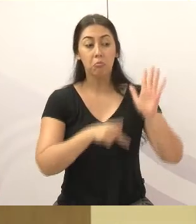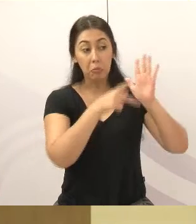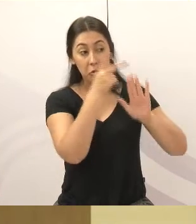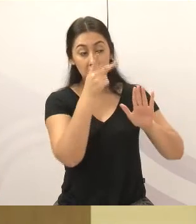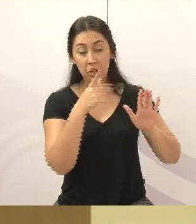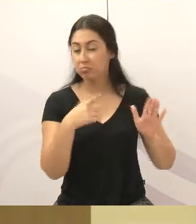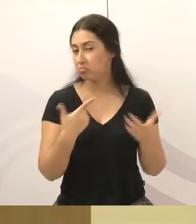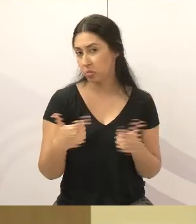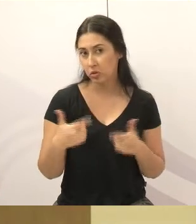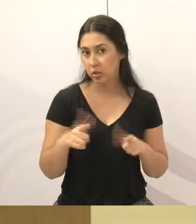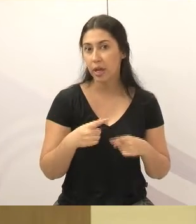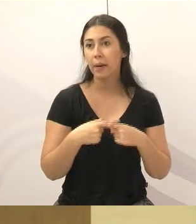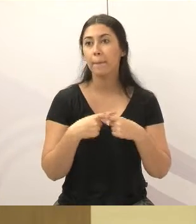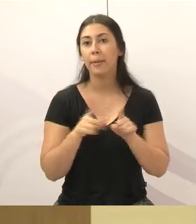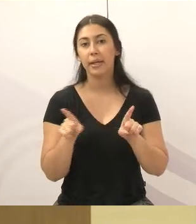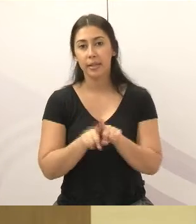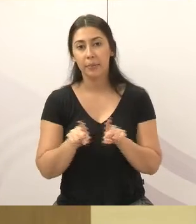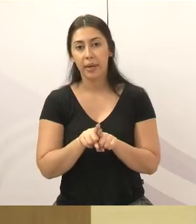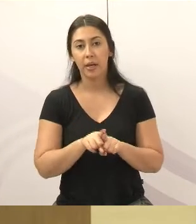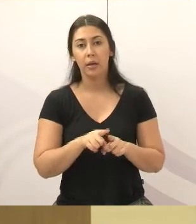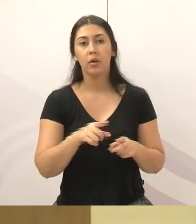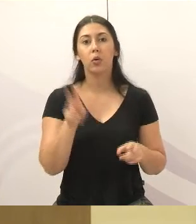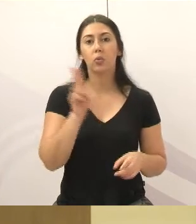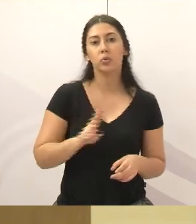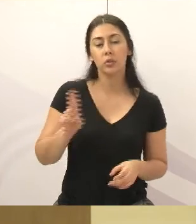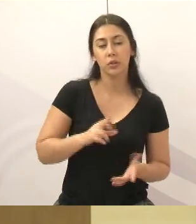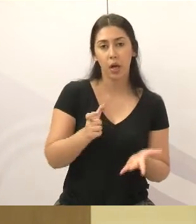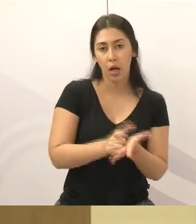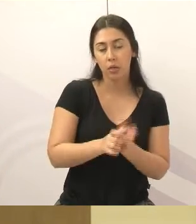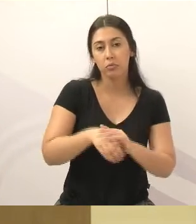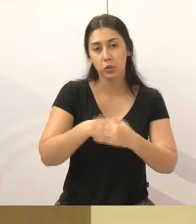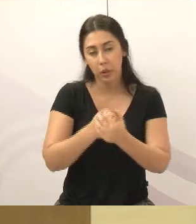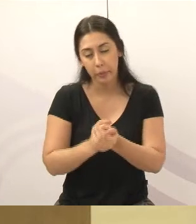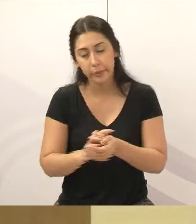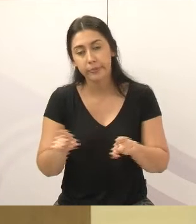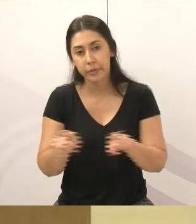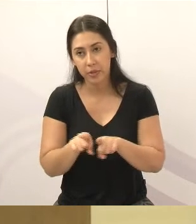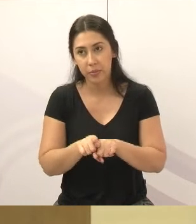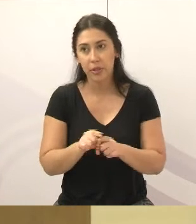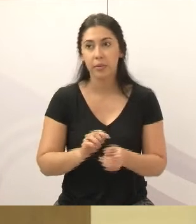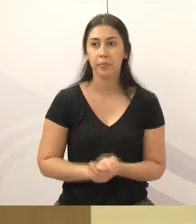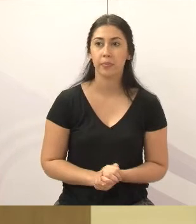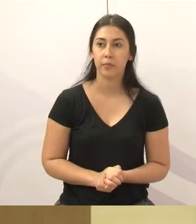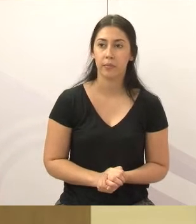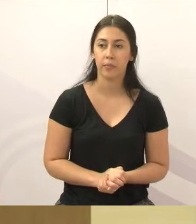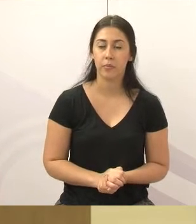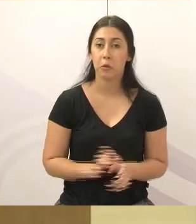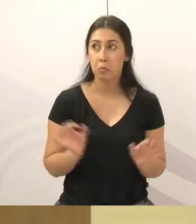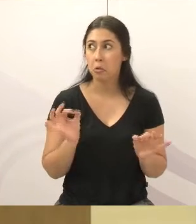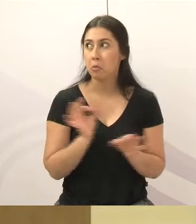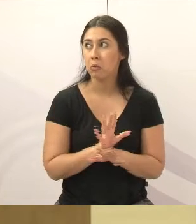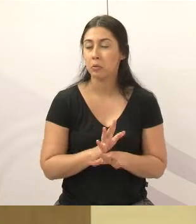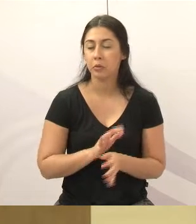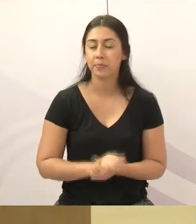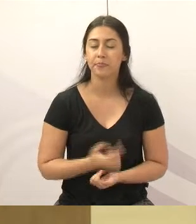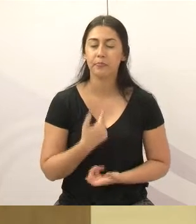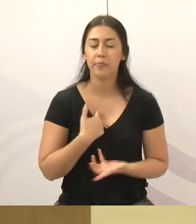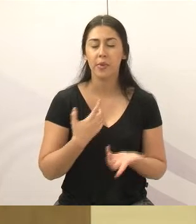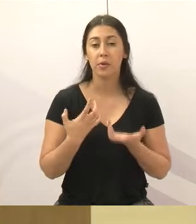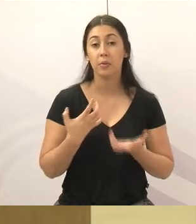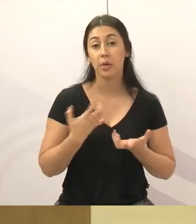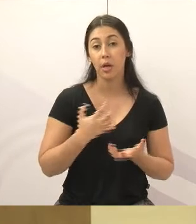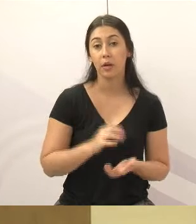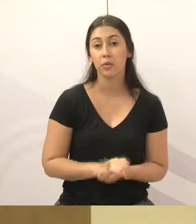a exemplo dessas duas questões que eu levantei aqui. Então, eu inicialmente, só para concluir, senhor presidente, inicialmente eu